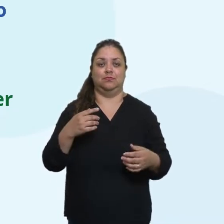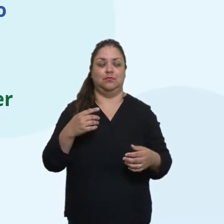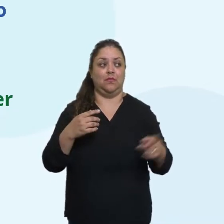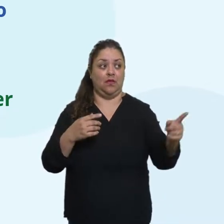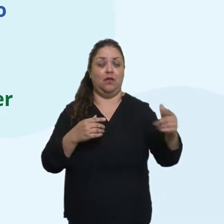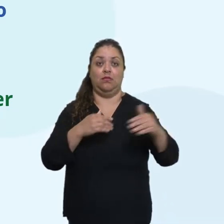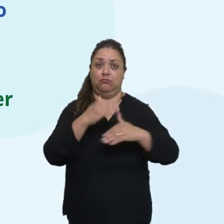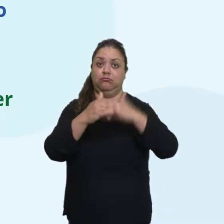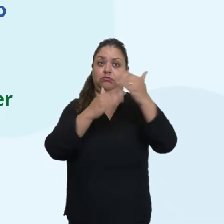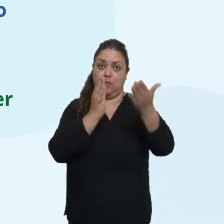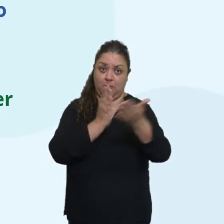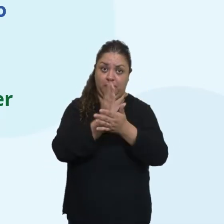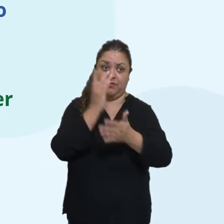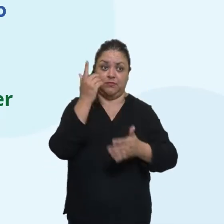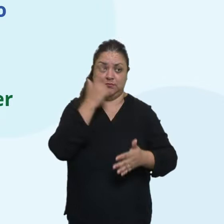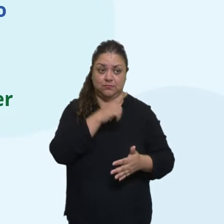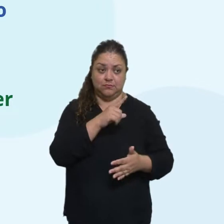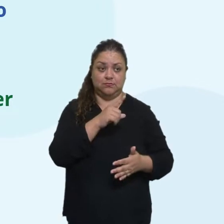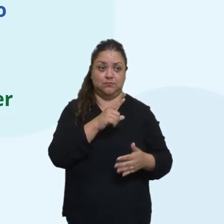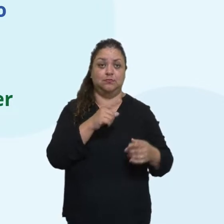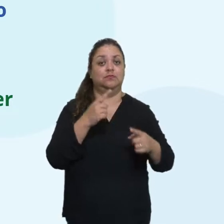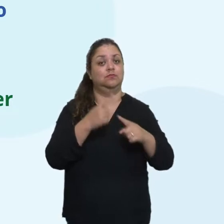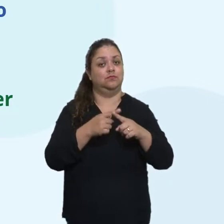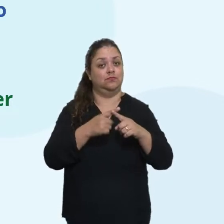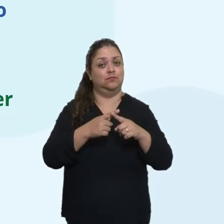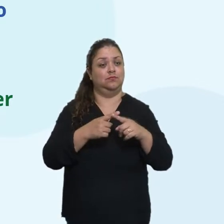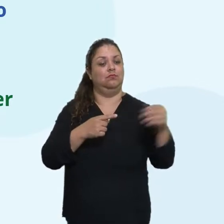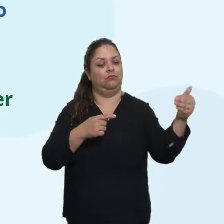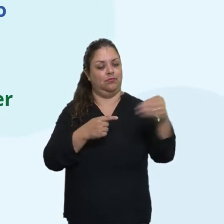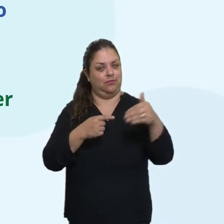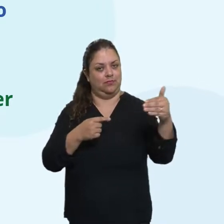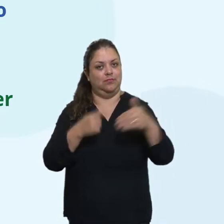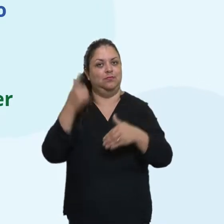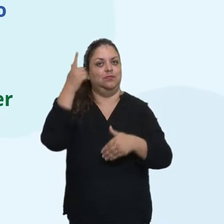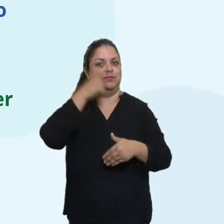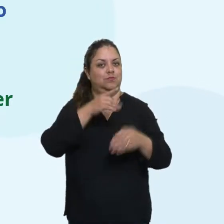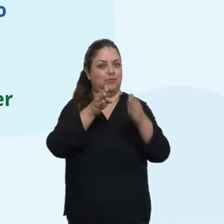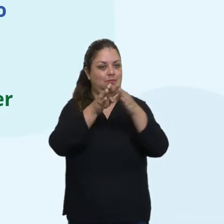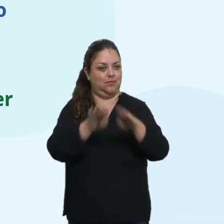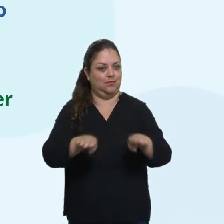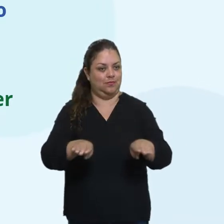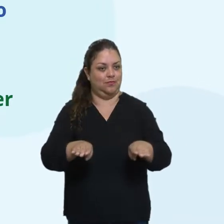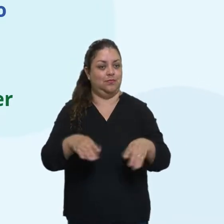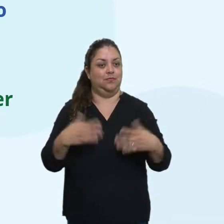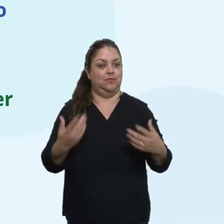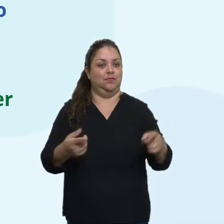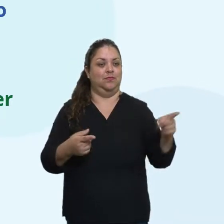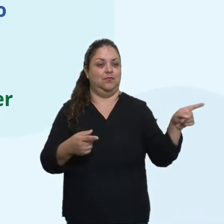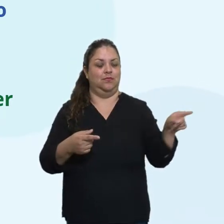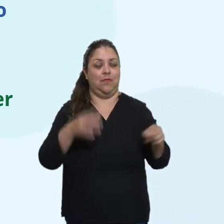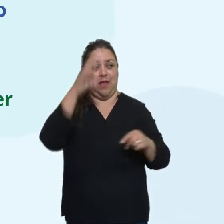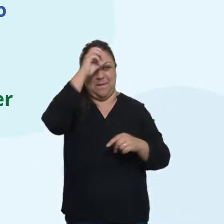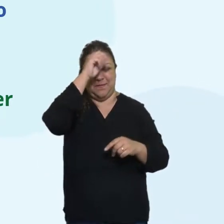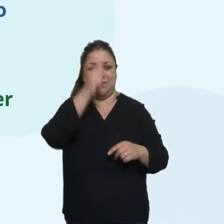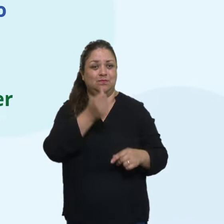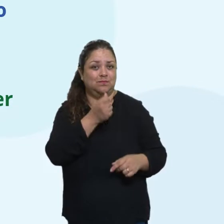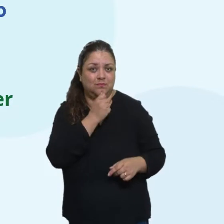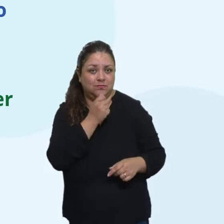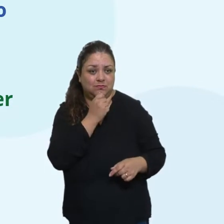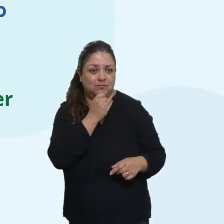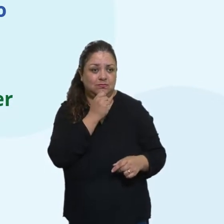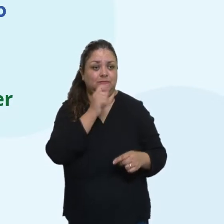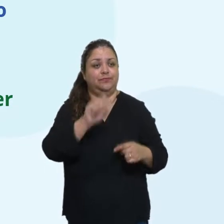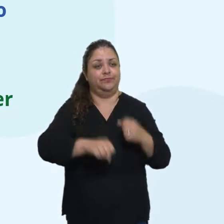da trajetória escolar dos Estudantes conforme frequência Então as aprendizagens ainda não desenvolvidas devem ser